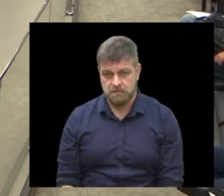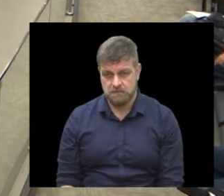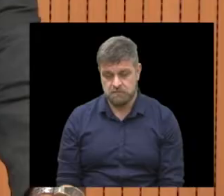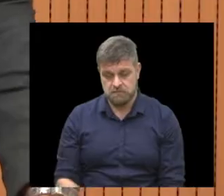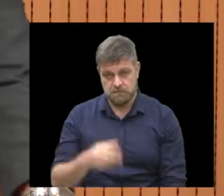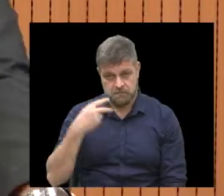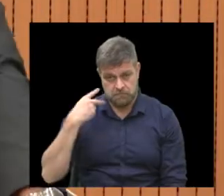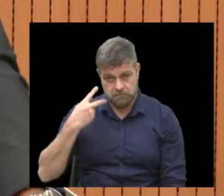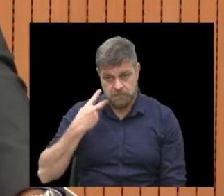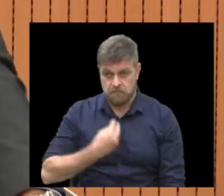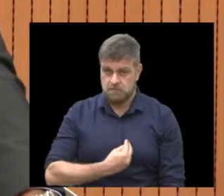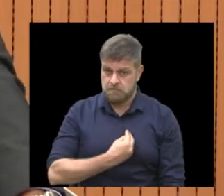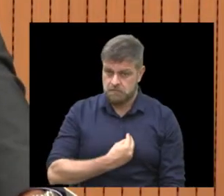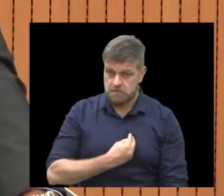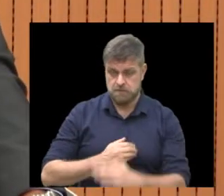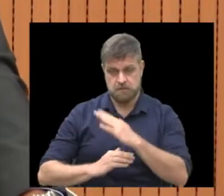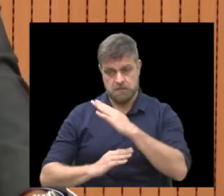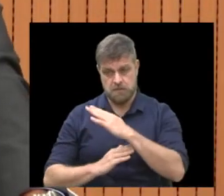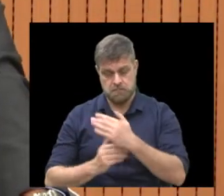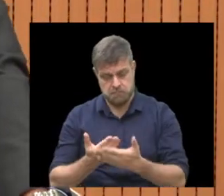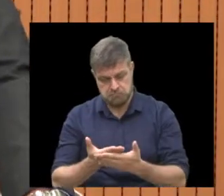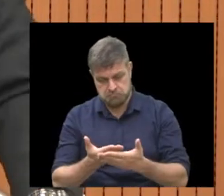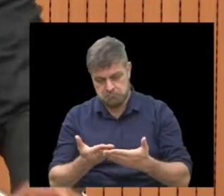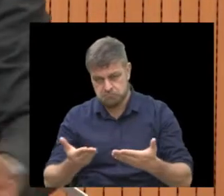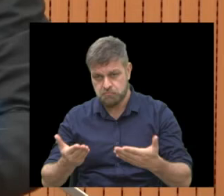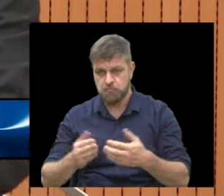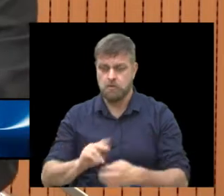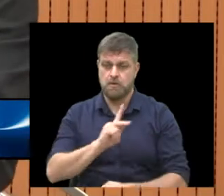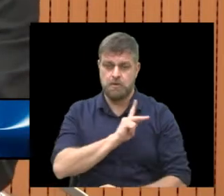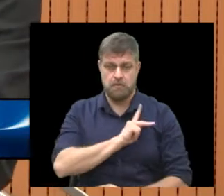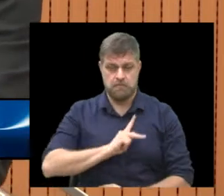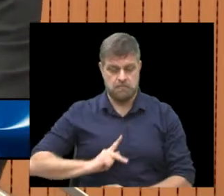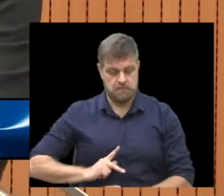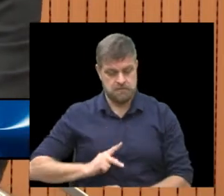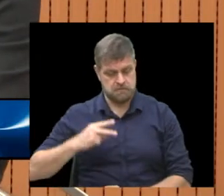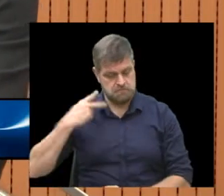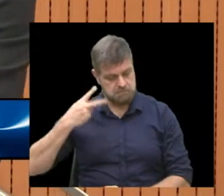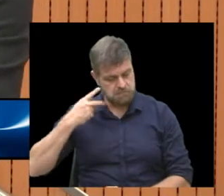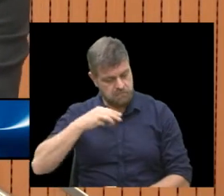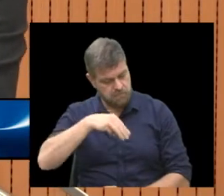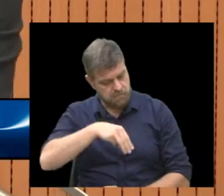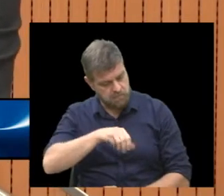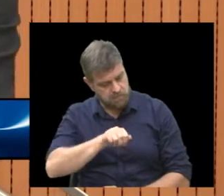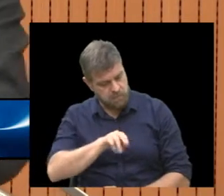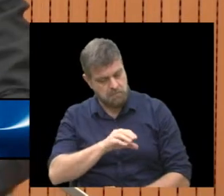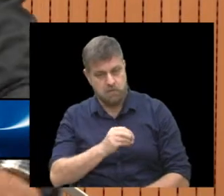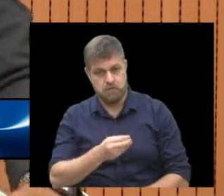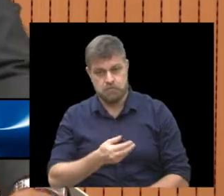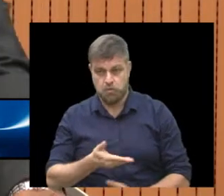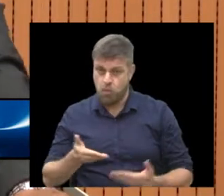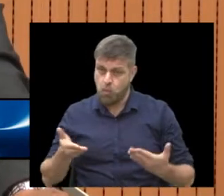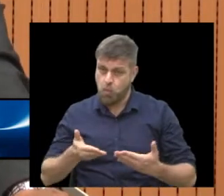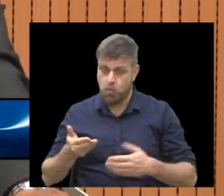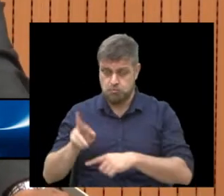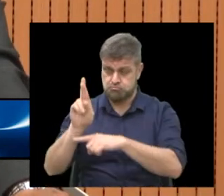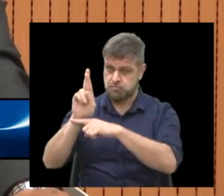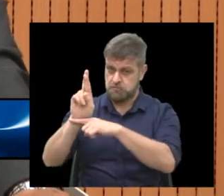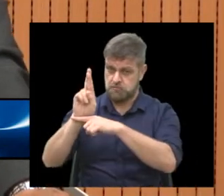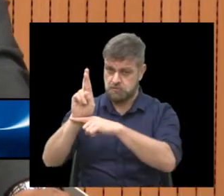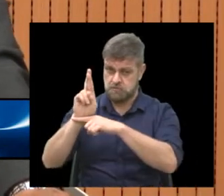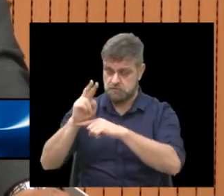Senhores vereadores presentes nessa casa, senhor presidente Marcos Bernardelli, que aqui nos